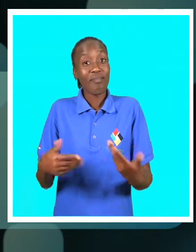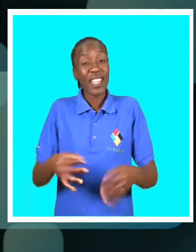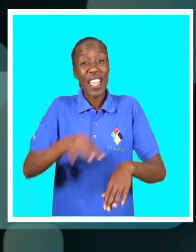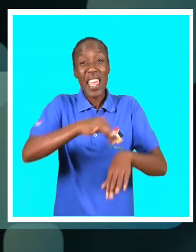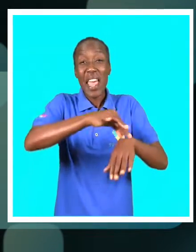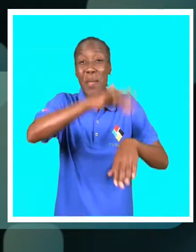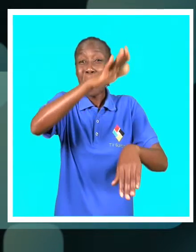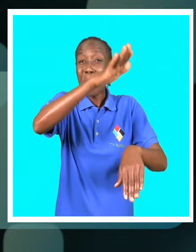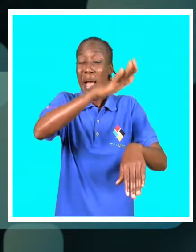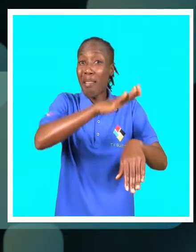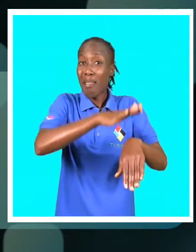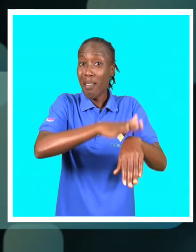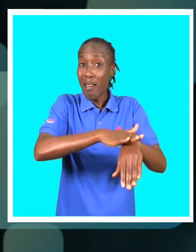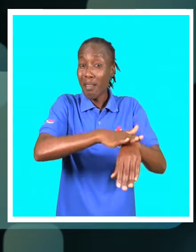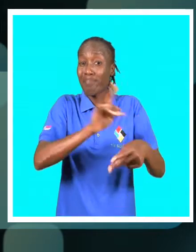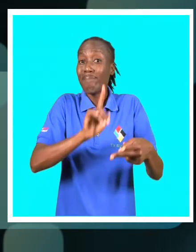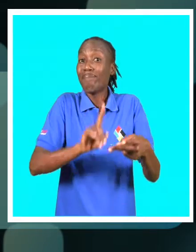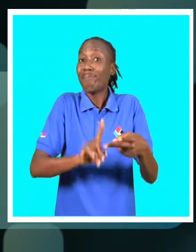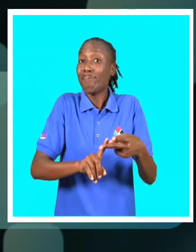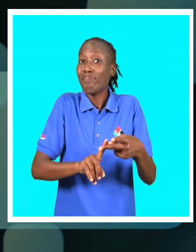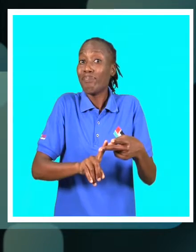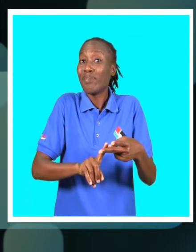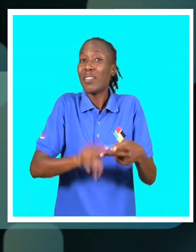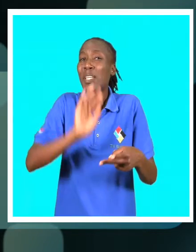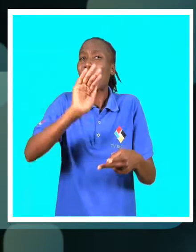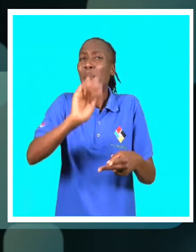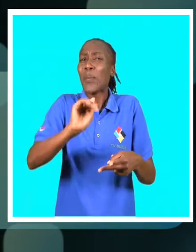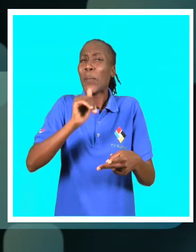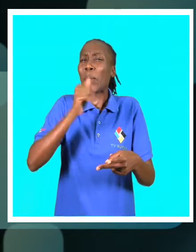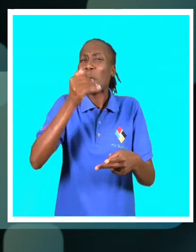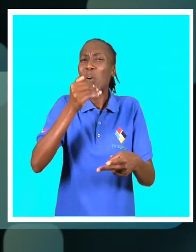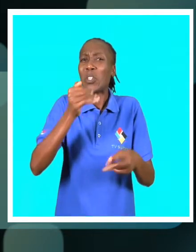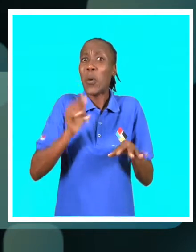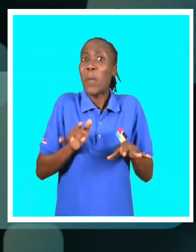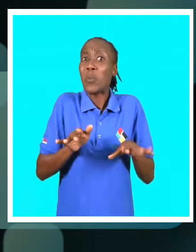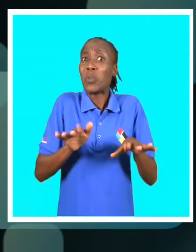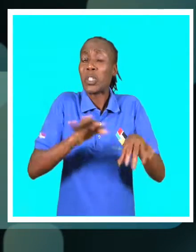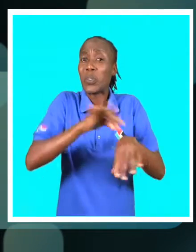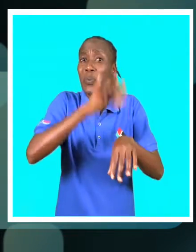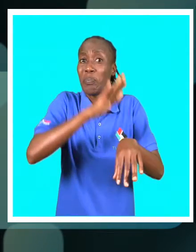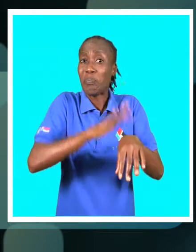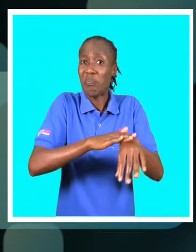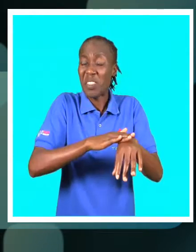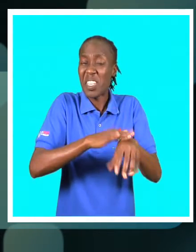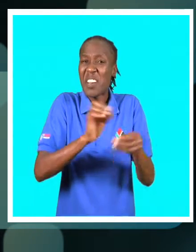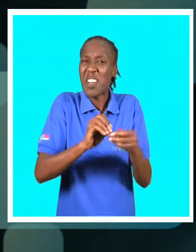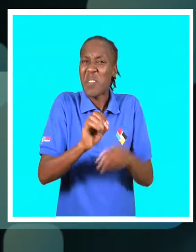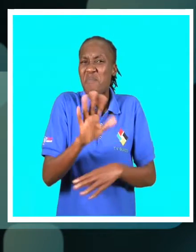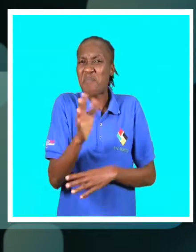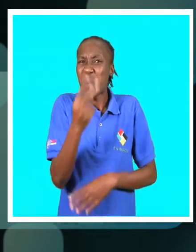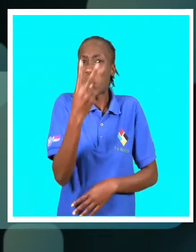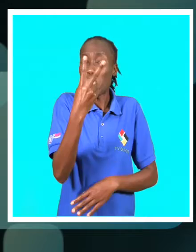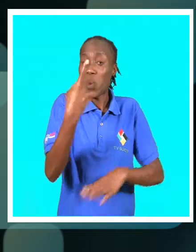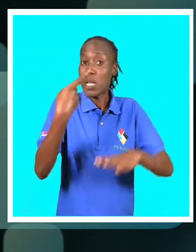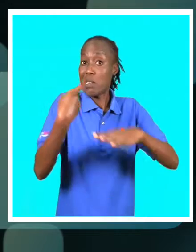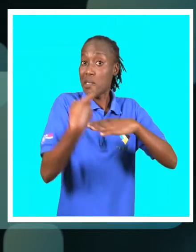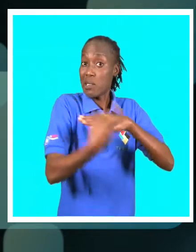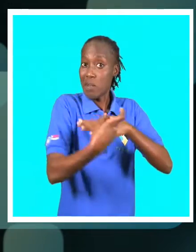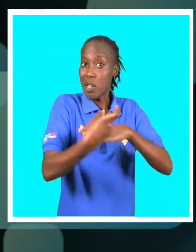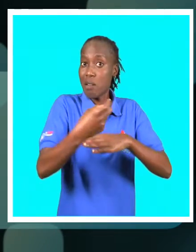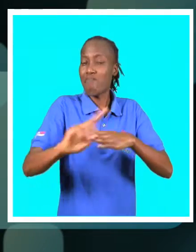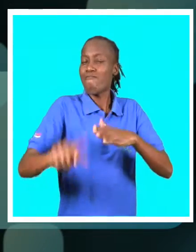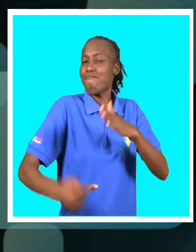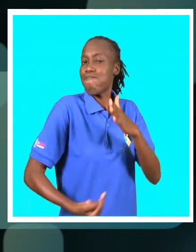A malária, geralmente, depois da picada do mosquito, leva mais ou menos umas duas